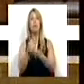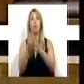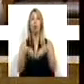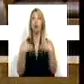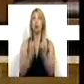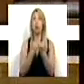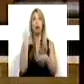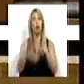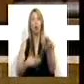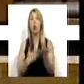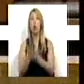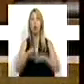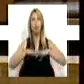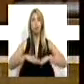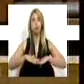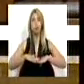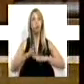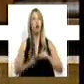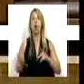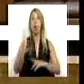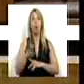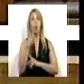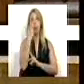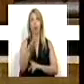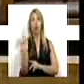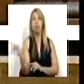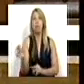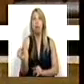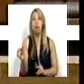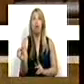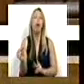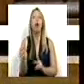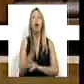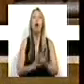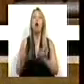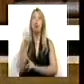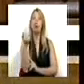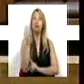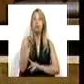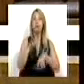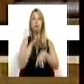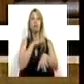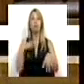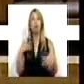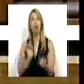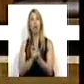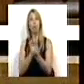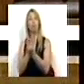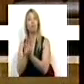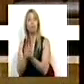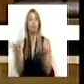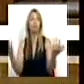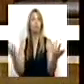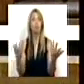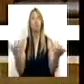a continuação do congelamento do aumento das pensões mínimas, o aumento das taxas moderadoras, enfim, a